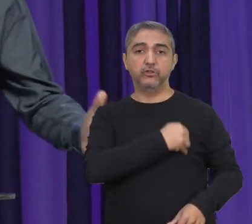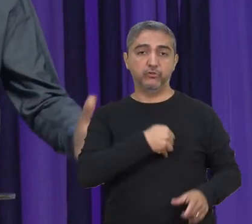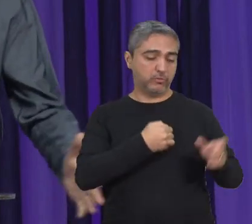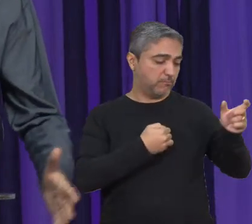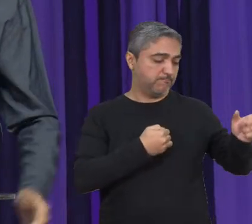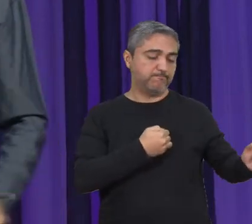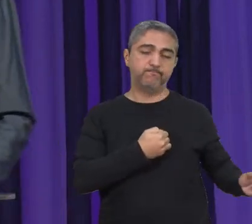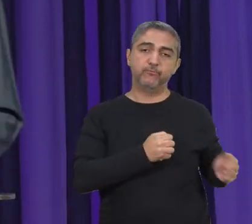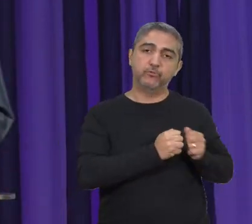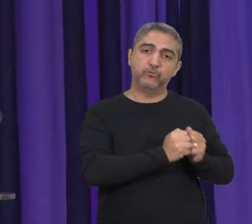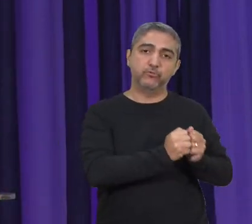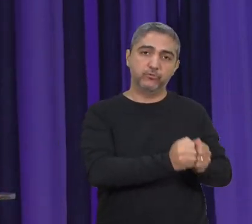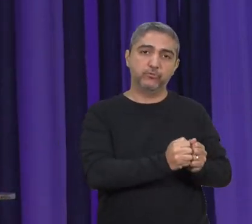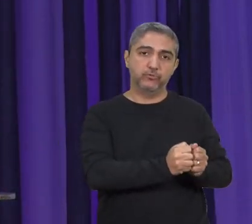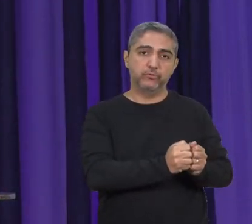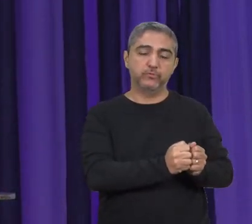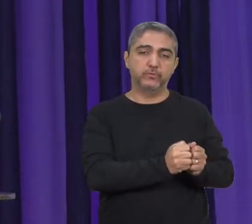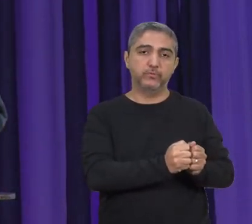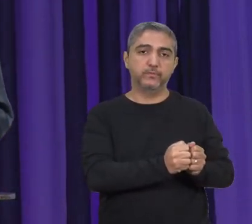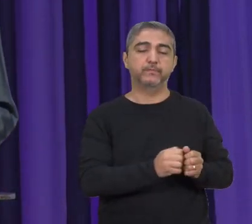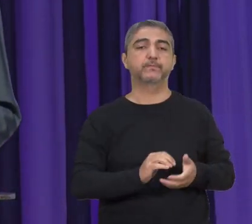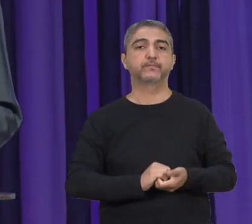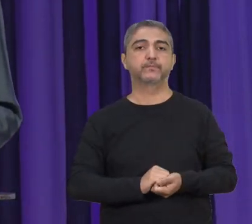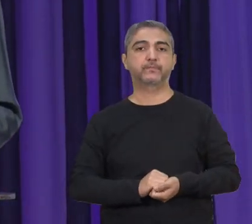da mesa da ceia.